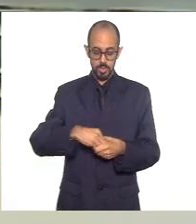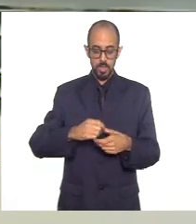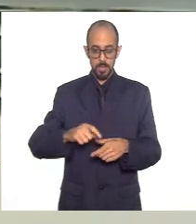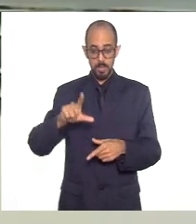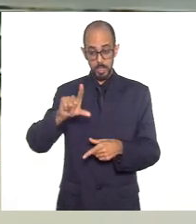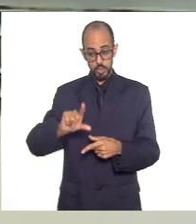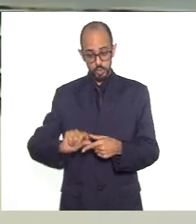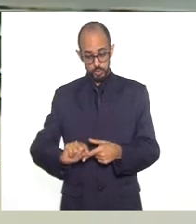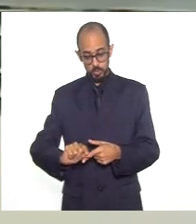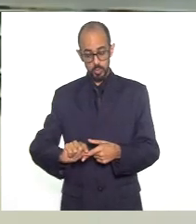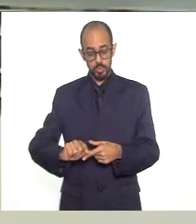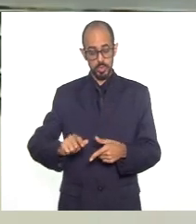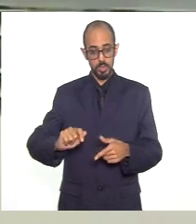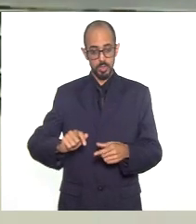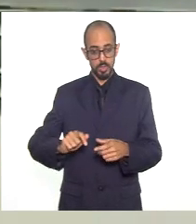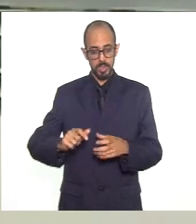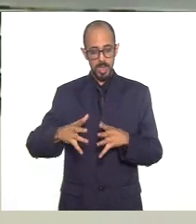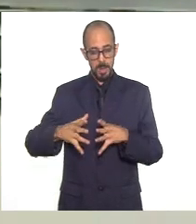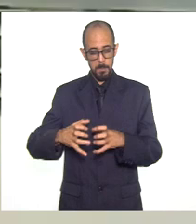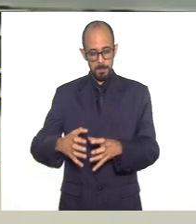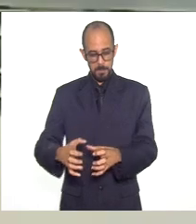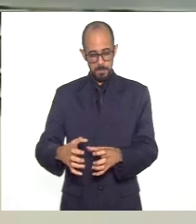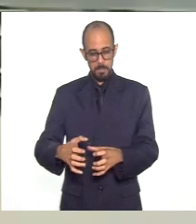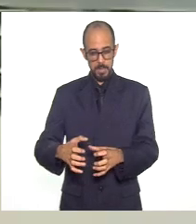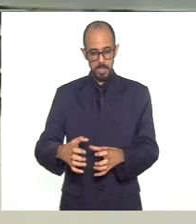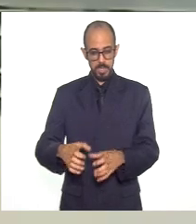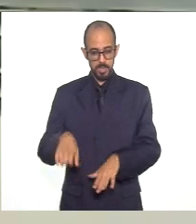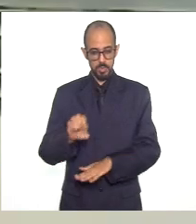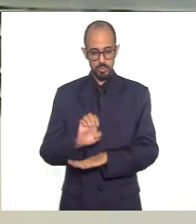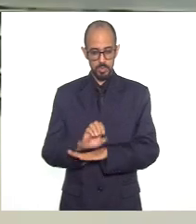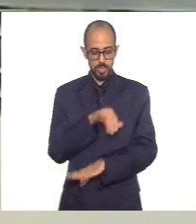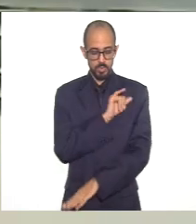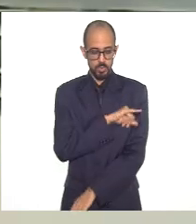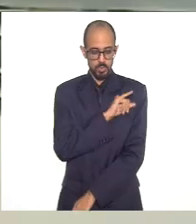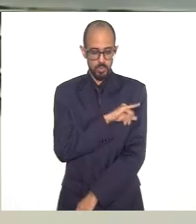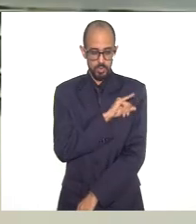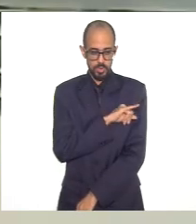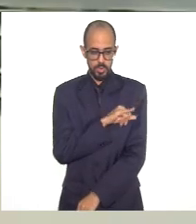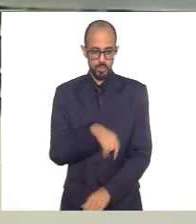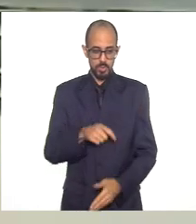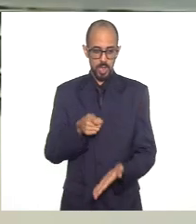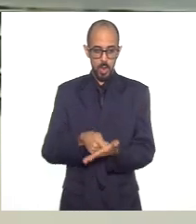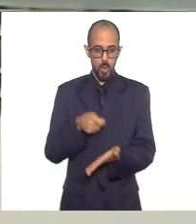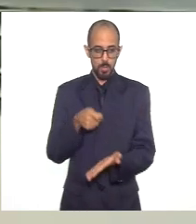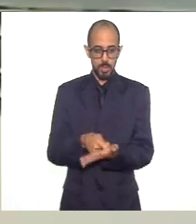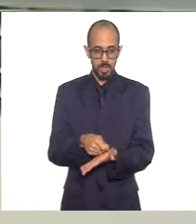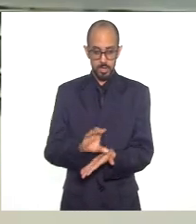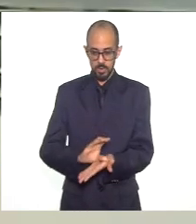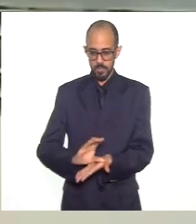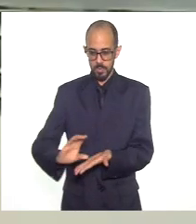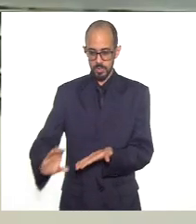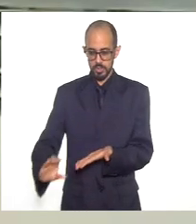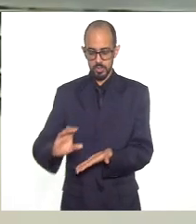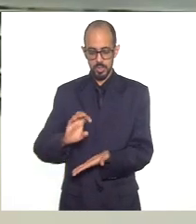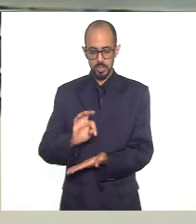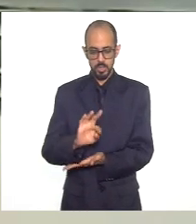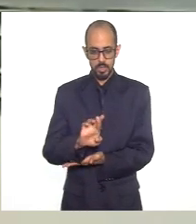o desgaste em relação ao Estado do Rio de Janeiro, que está obrigando a se investir em